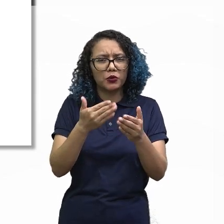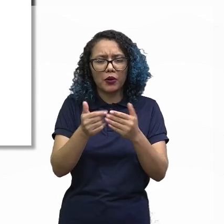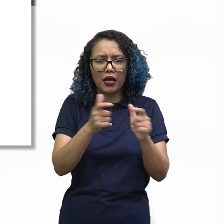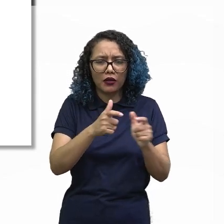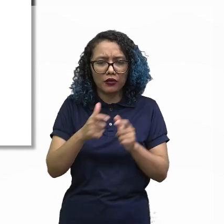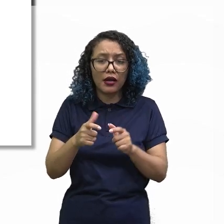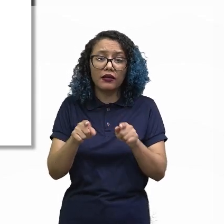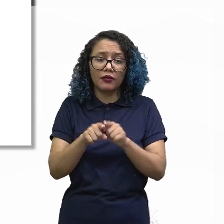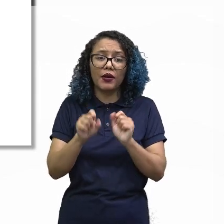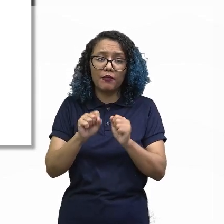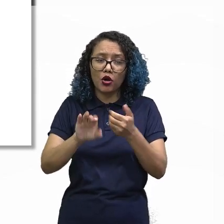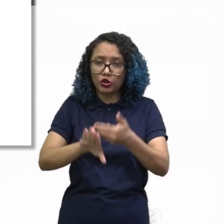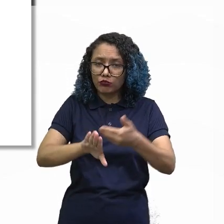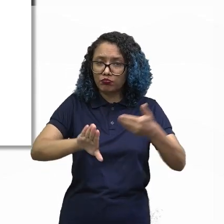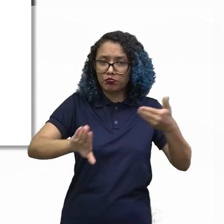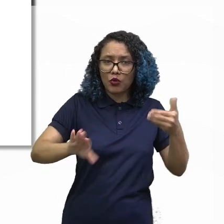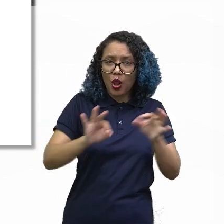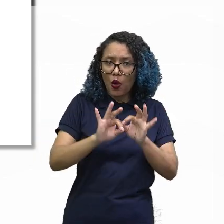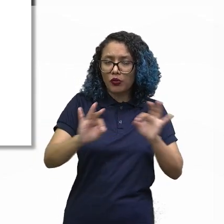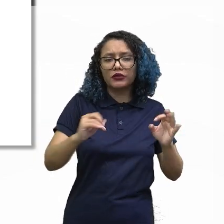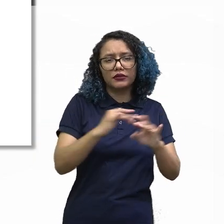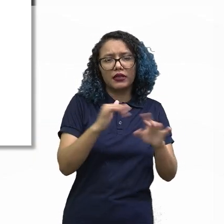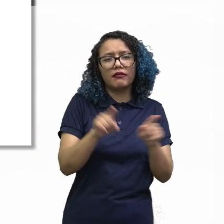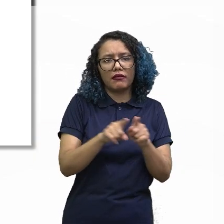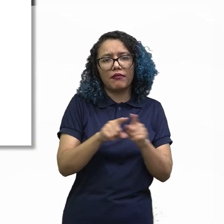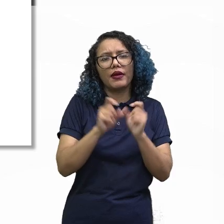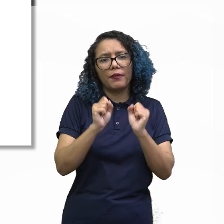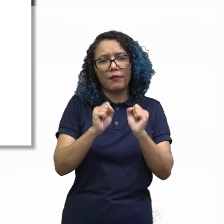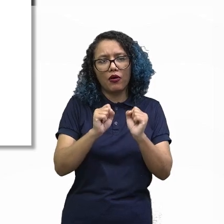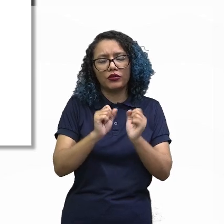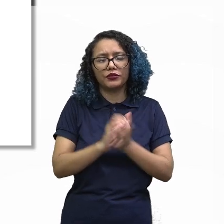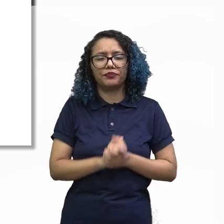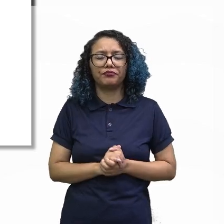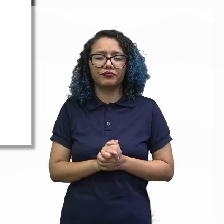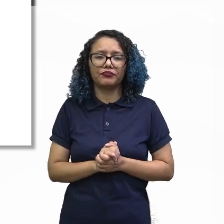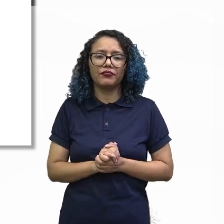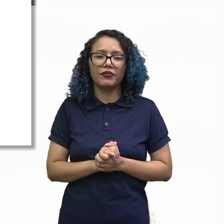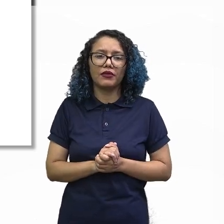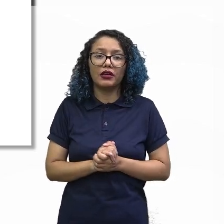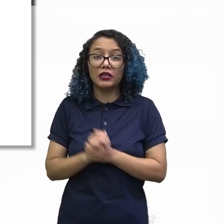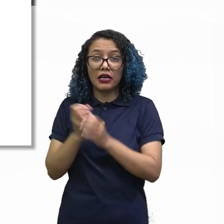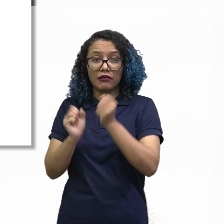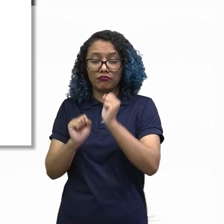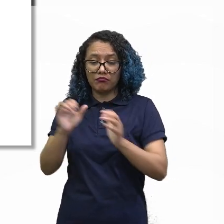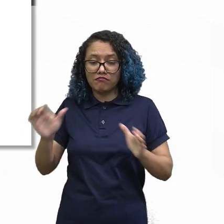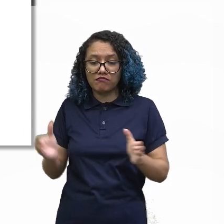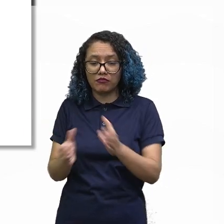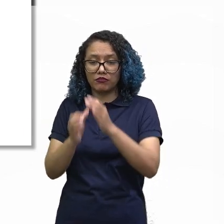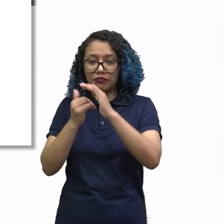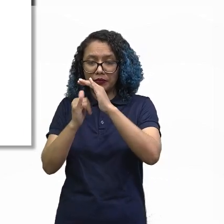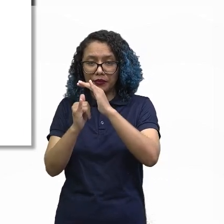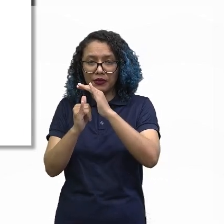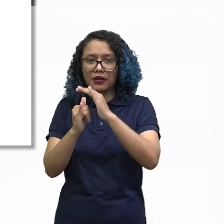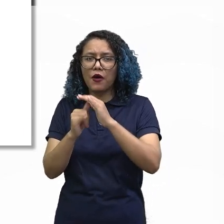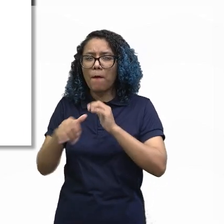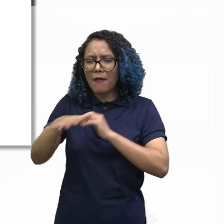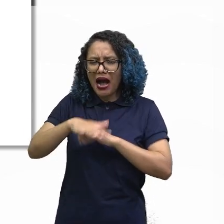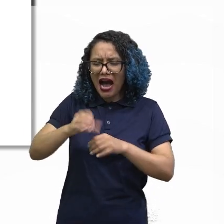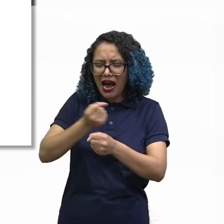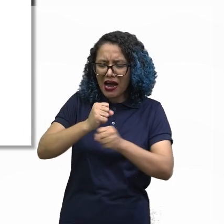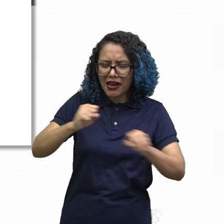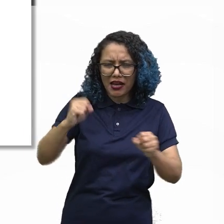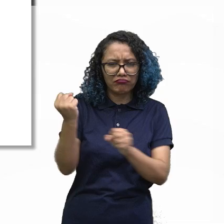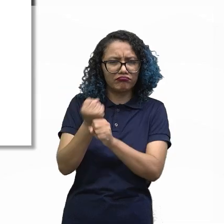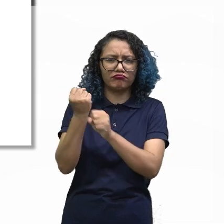feita afastada das cidades, né? Uma usina nuclear não precisa de uma área muito grande para ser construída, e ela